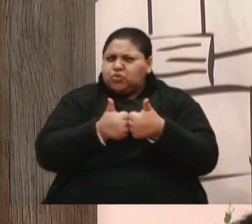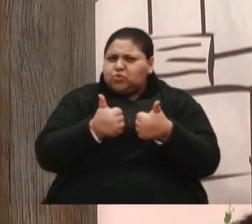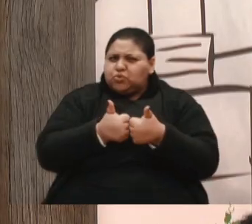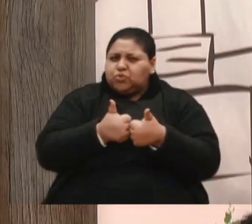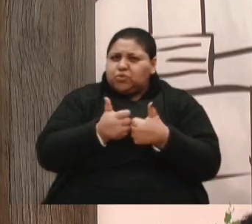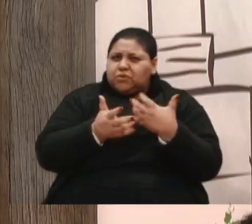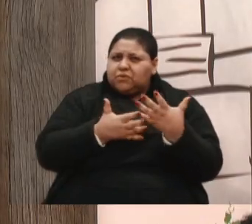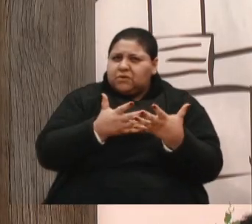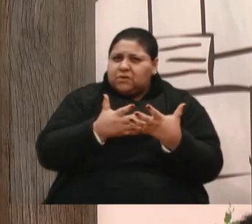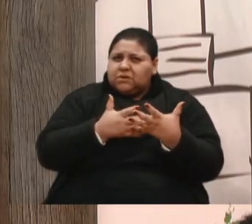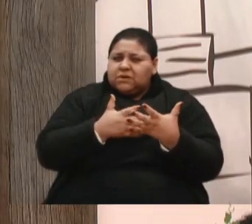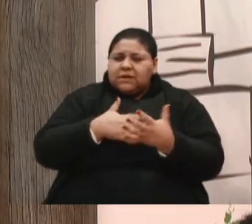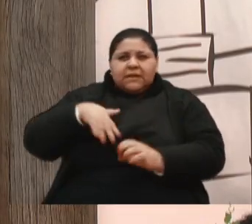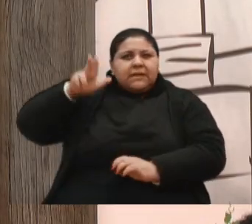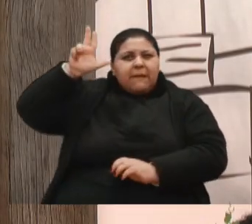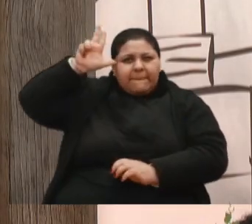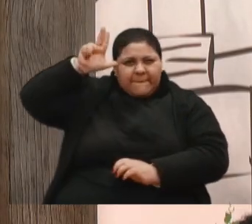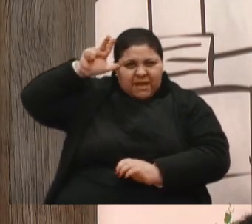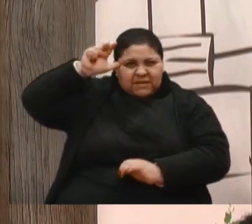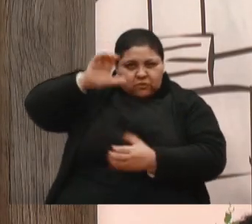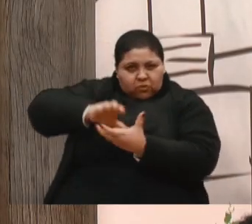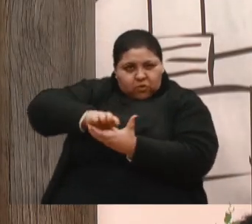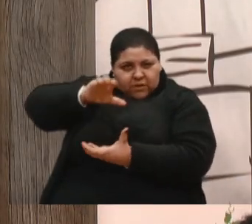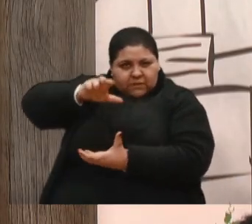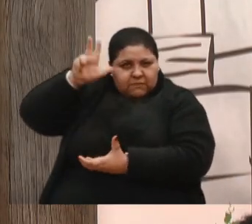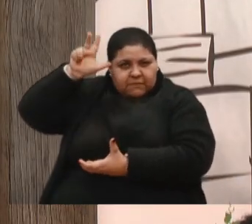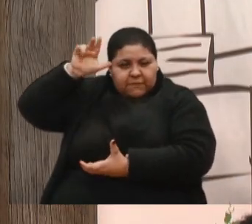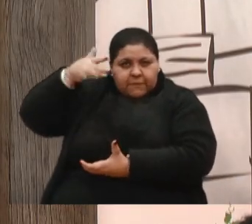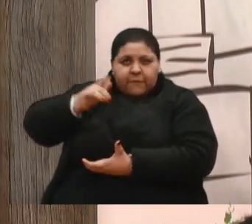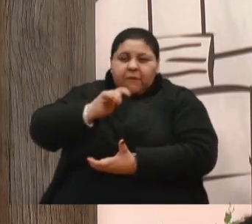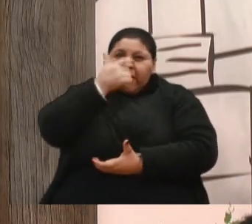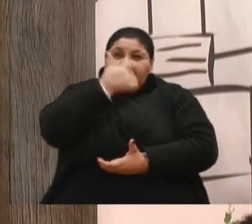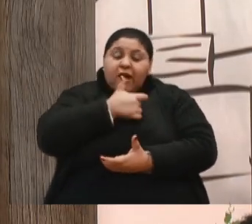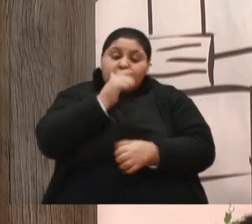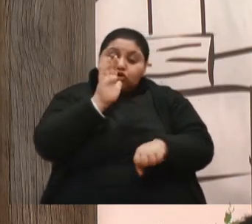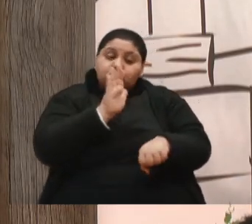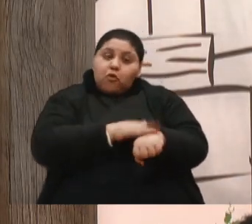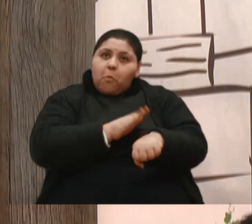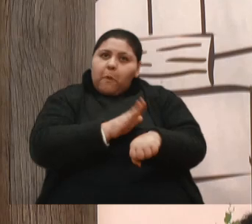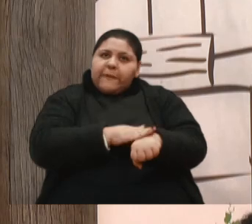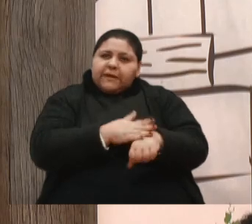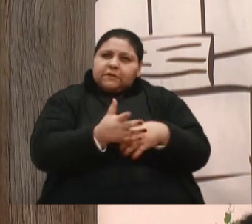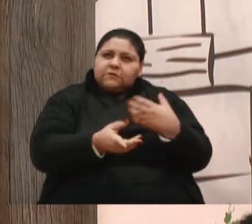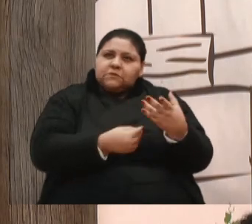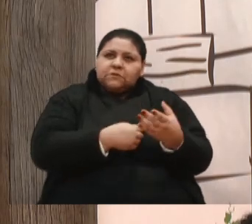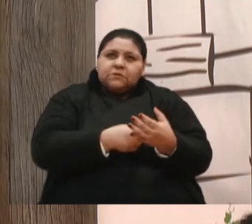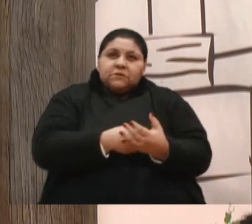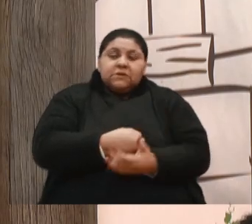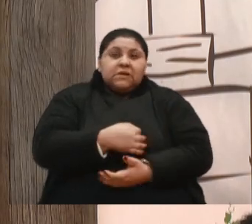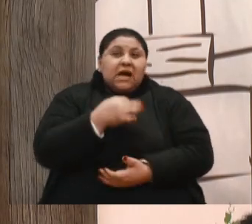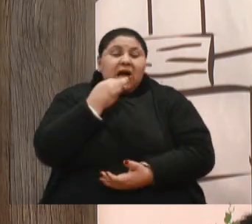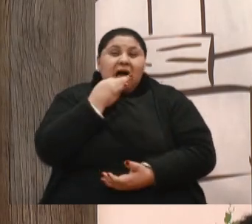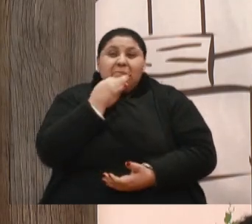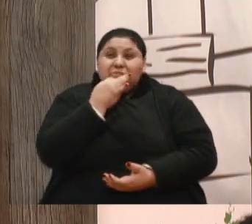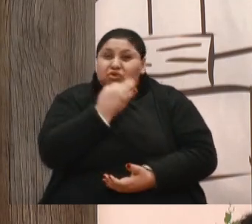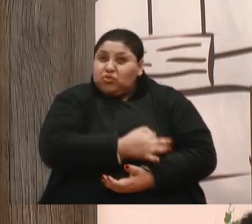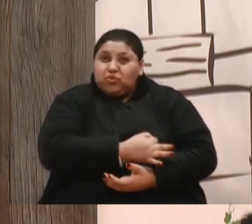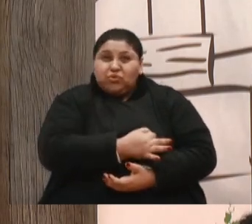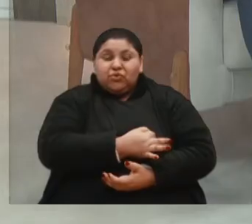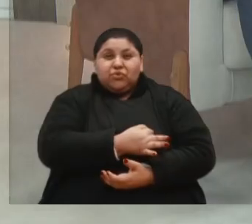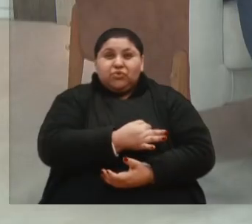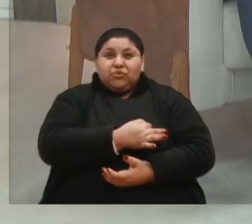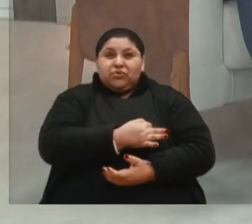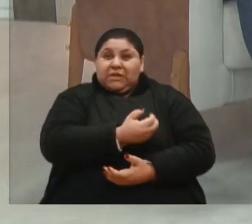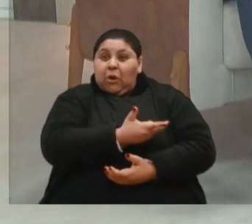não me engano, junto da Páscoa aí, né? Não, que foi assim um momento absurdo, né?